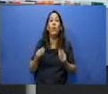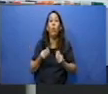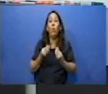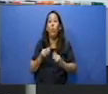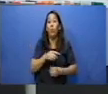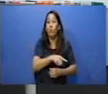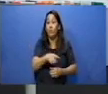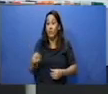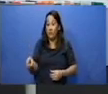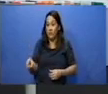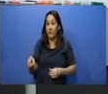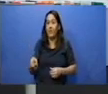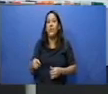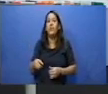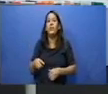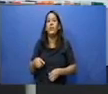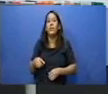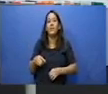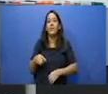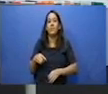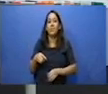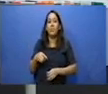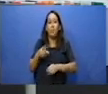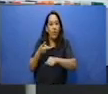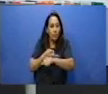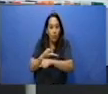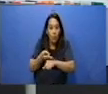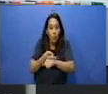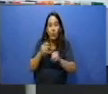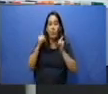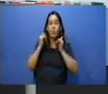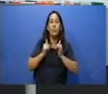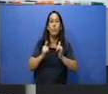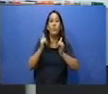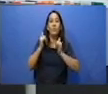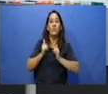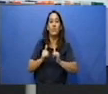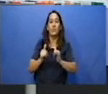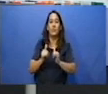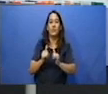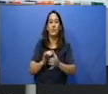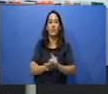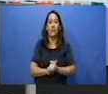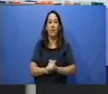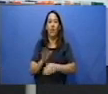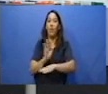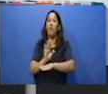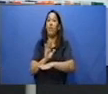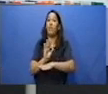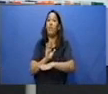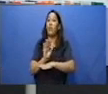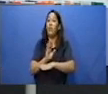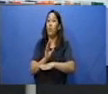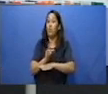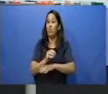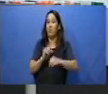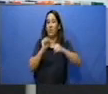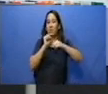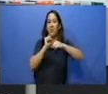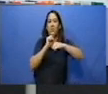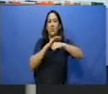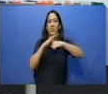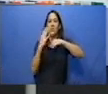mundo? Você se interessa por qual tipo de notícia? Filmes sobre o Covid,